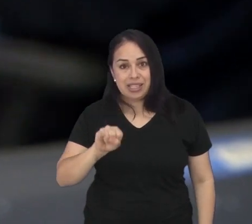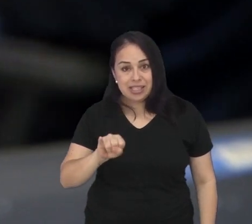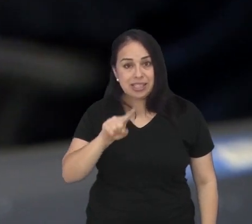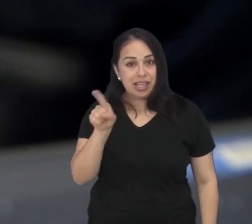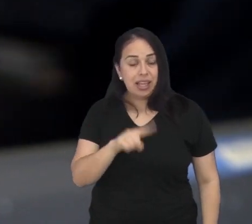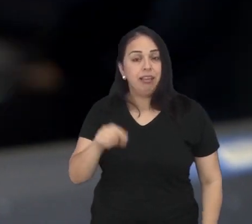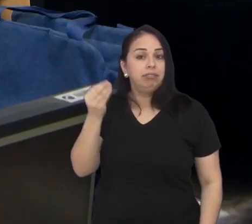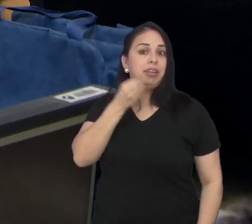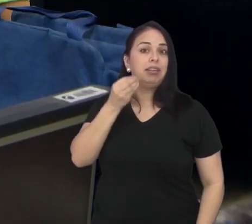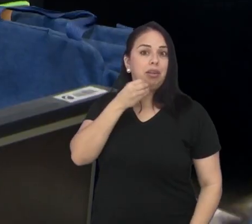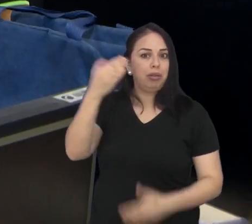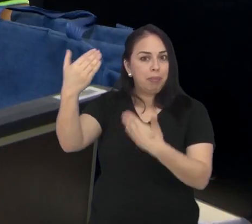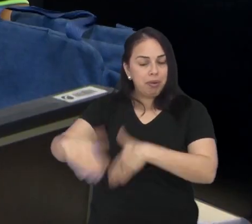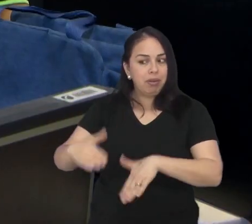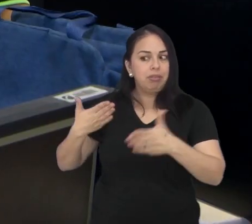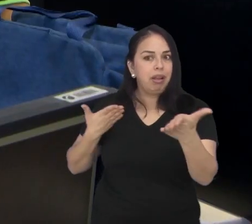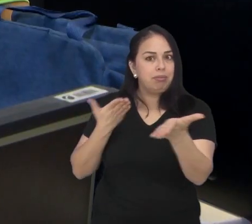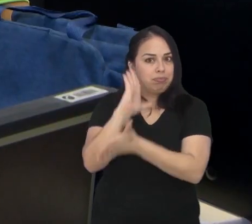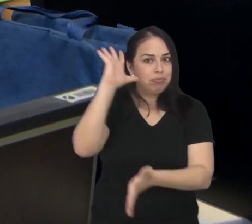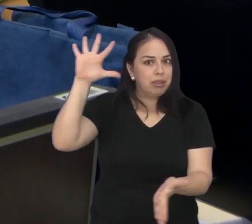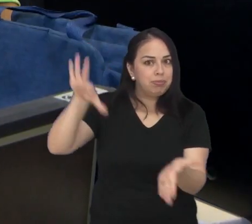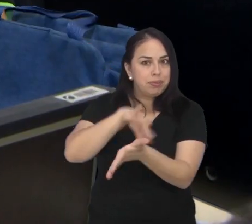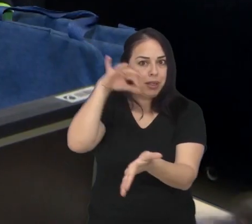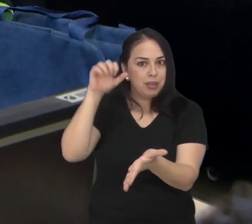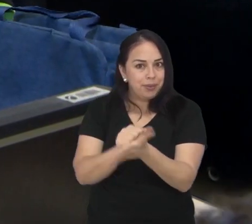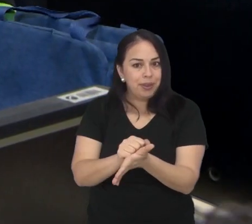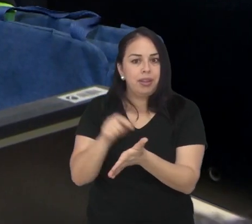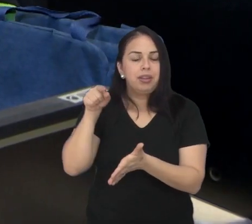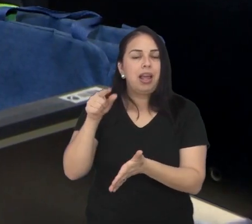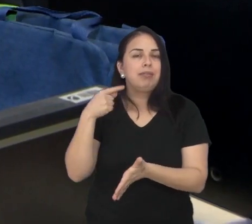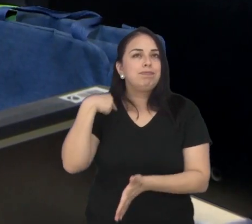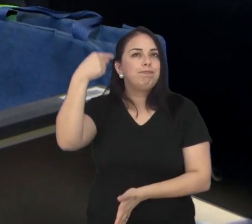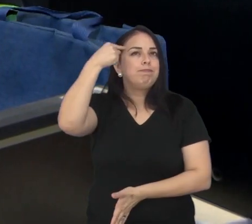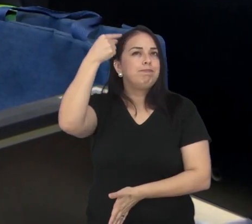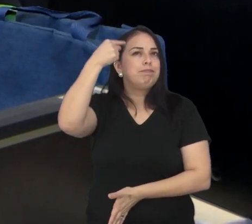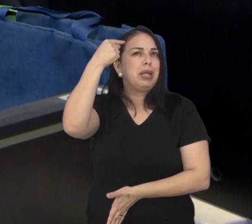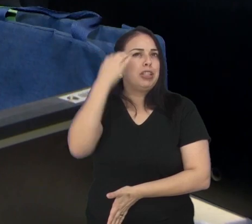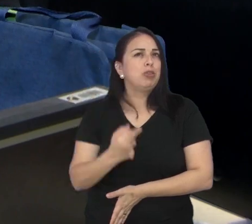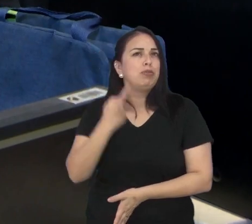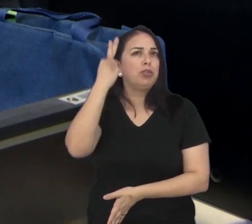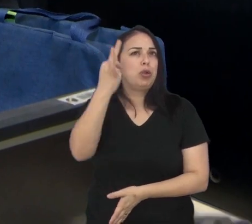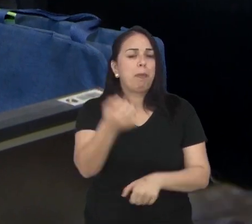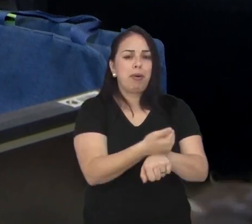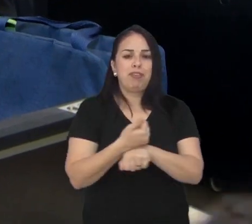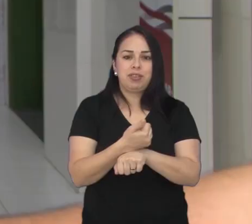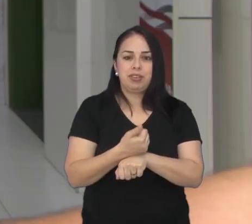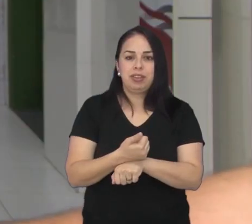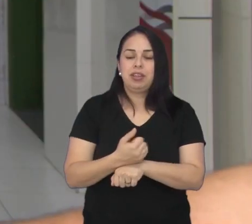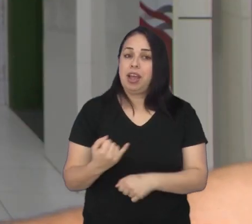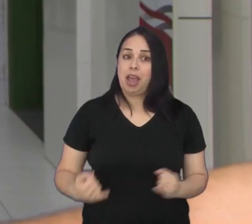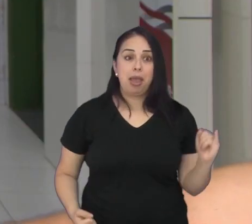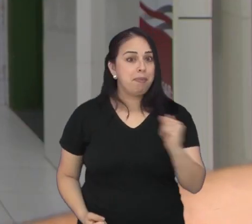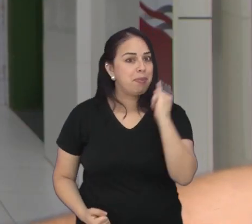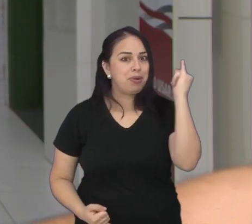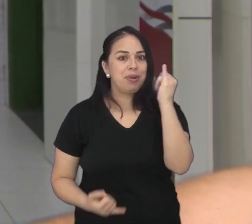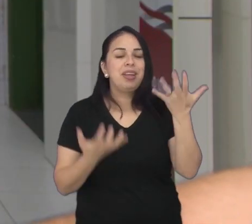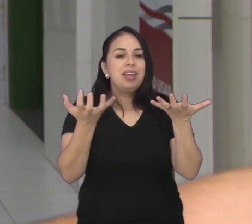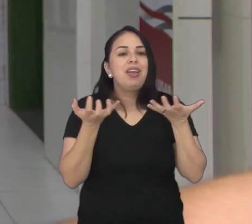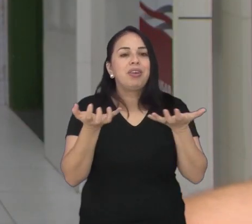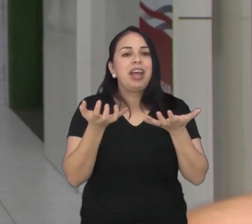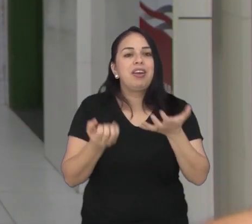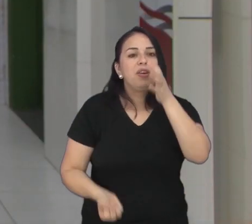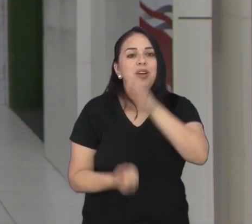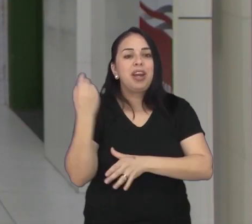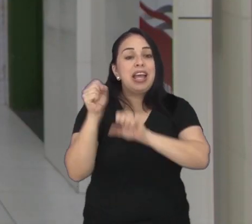prestar o vestibulinho. Aprovada e matriculada na ETEC, ela já tem planos para a carreira profissional. Muito importante, eu quero seguir a